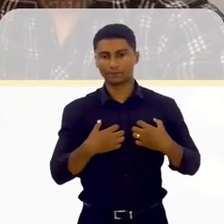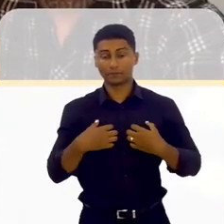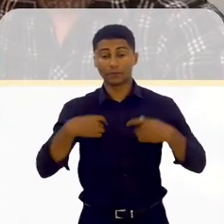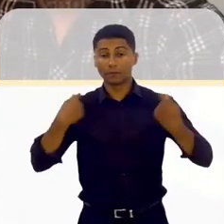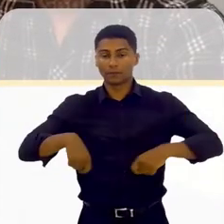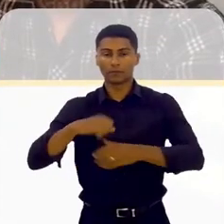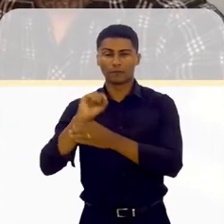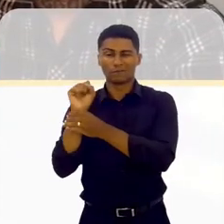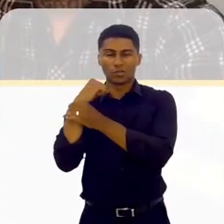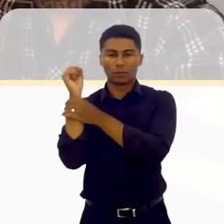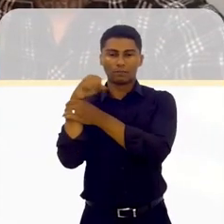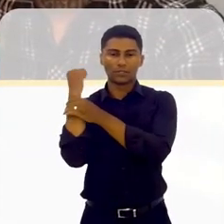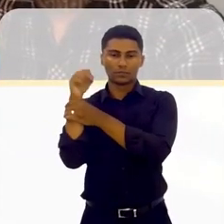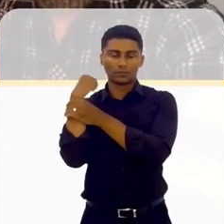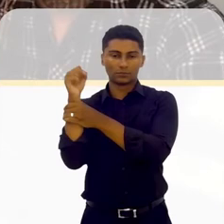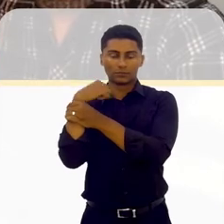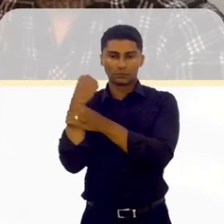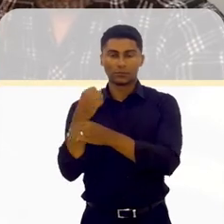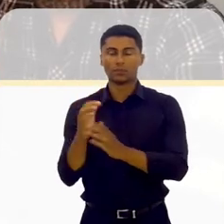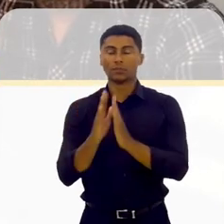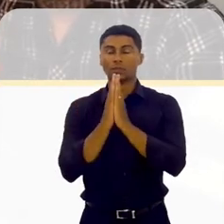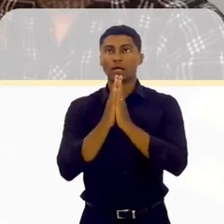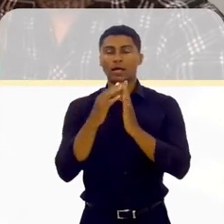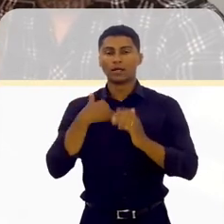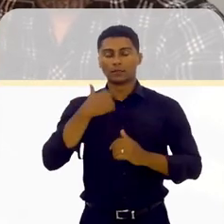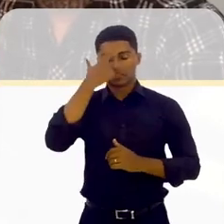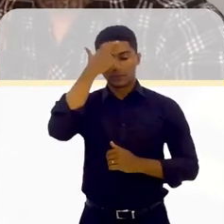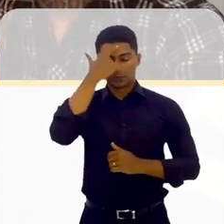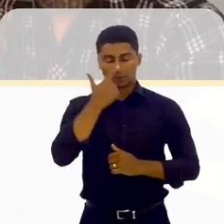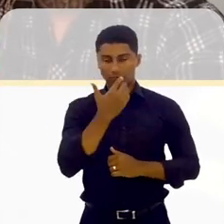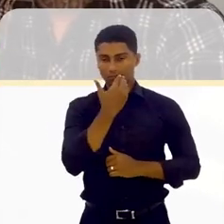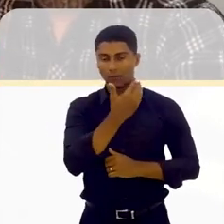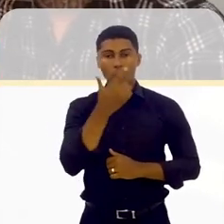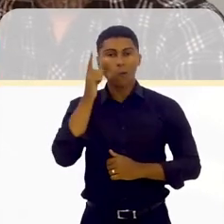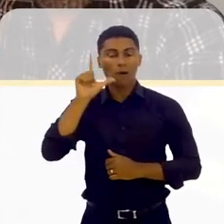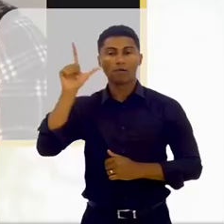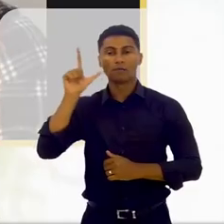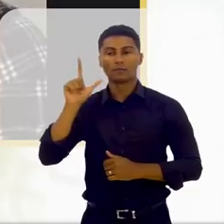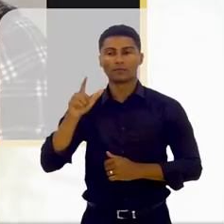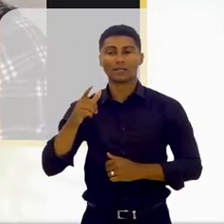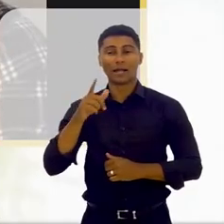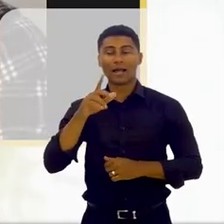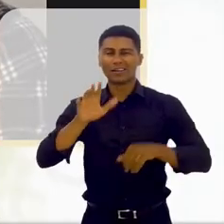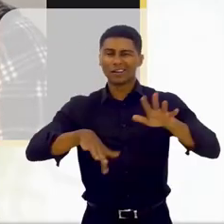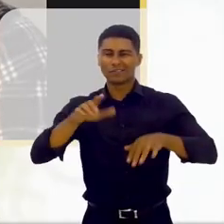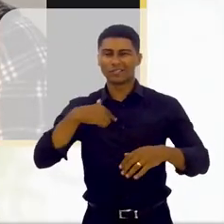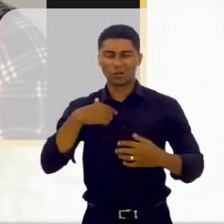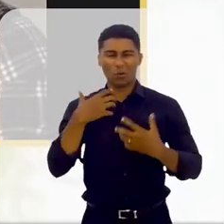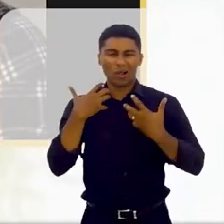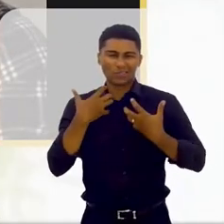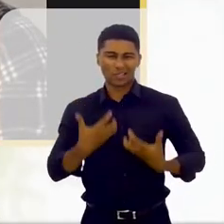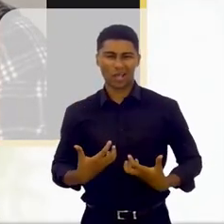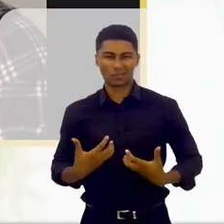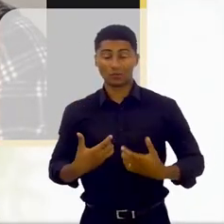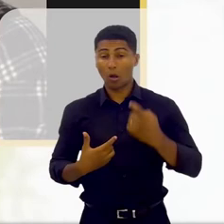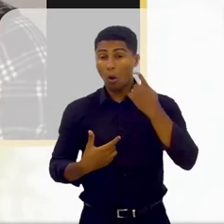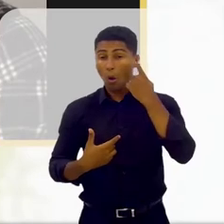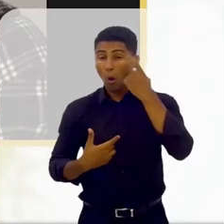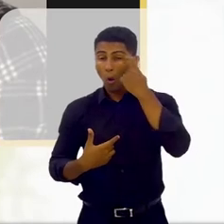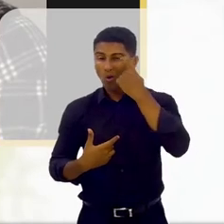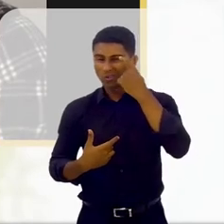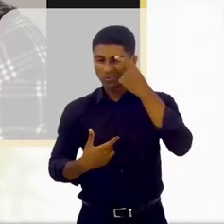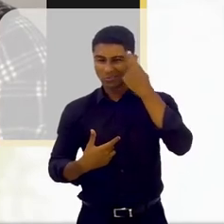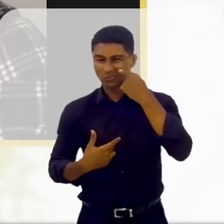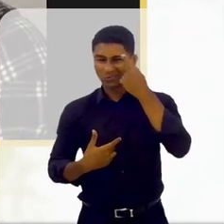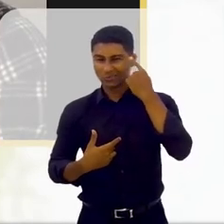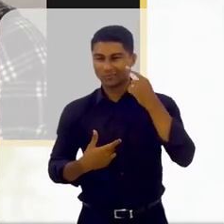Imagino, fisioterapia imagino. intensiva. Graças a Deus, voltei. Quando eu tô cansado, né, o meu semblante, né, meu olho esquerdo, né,